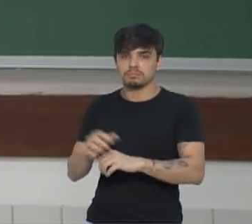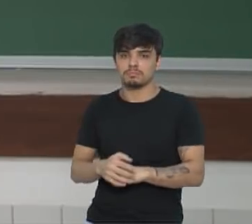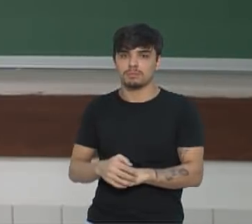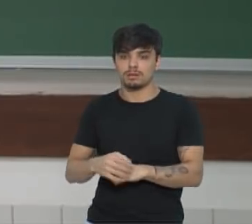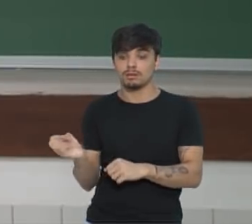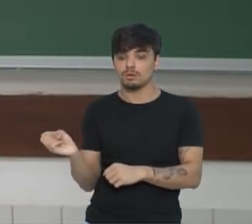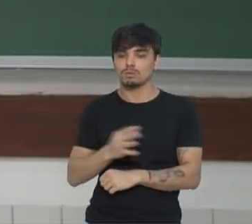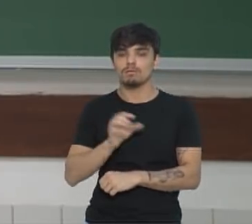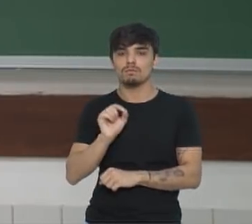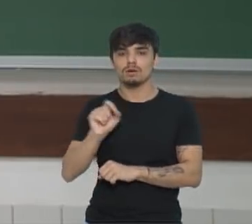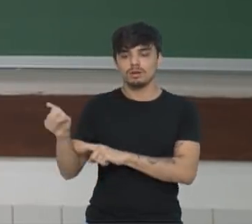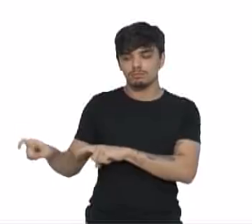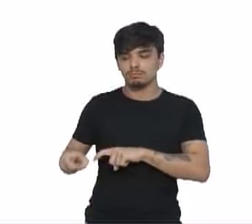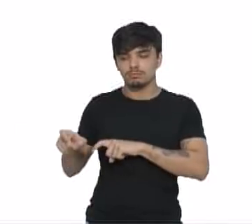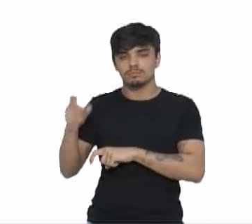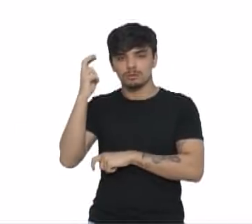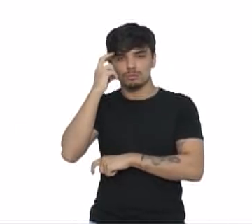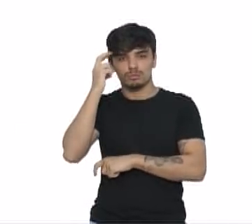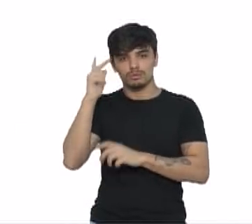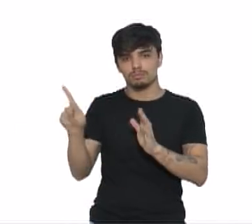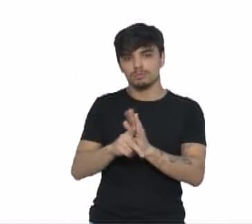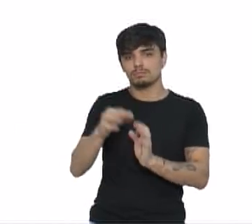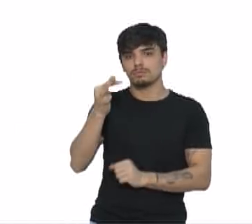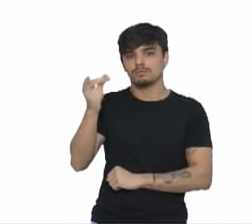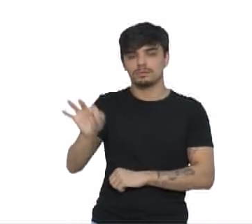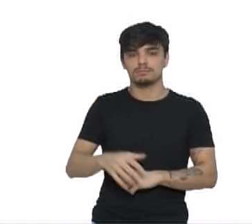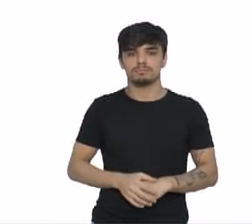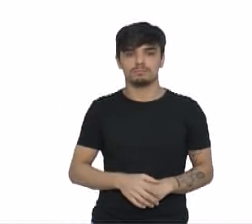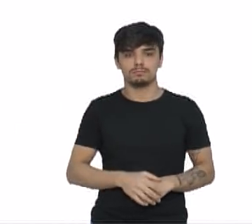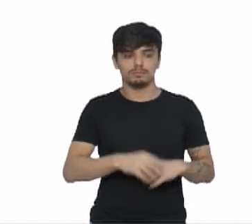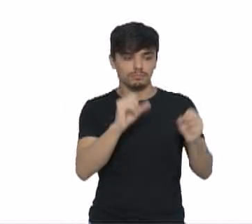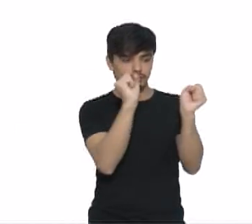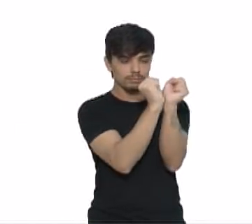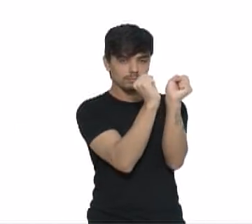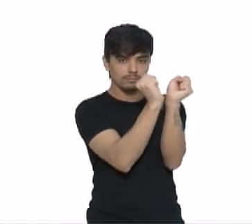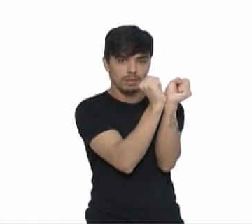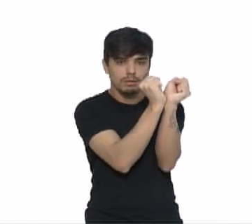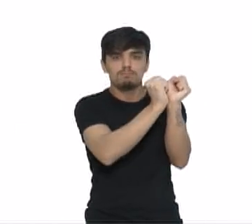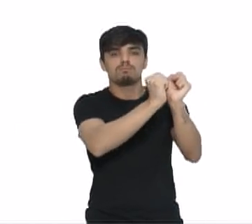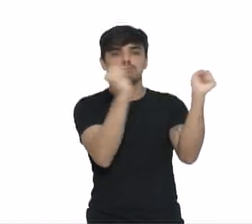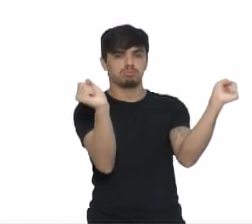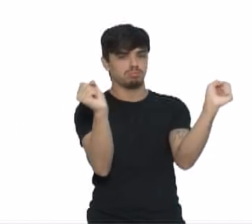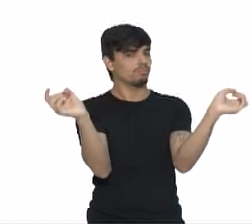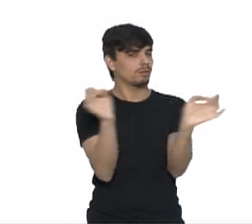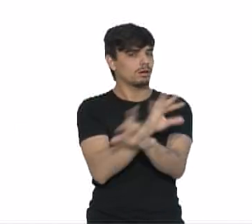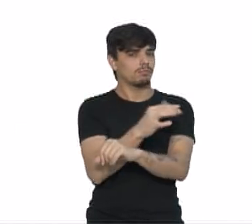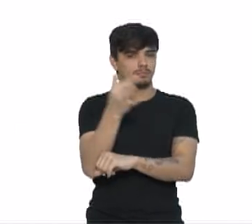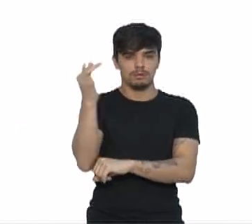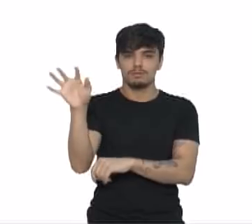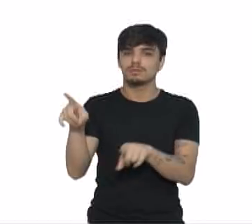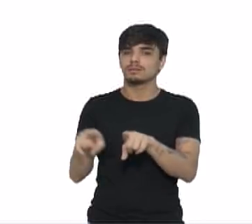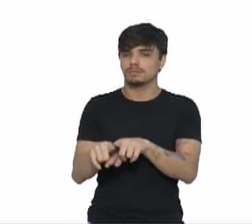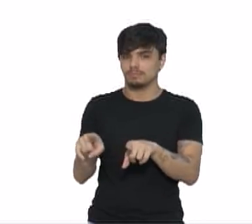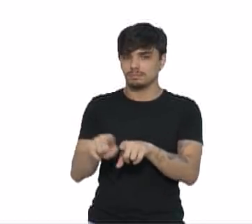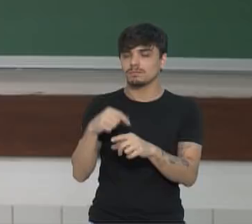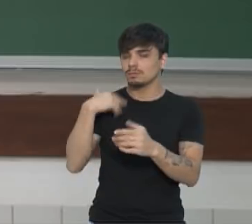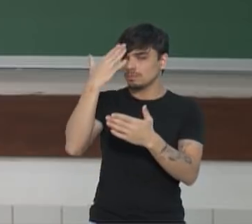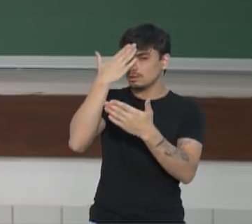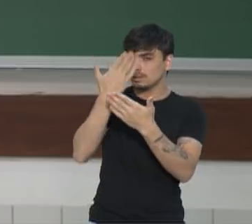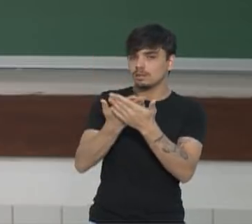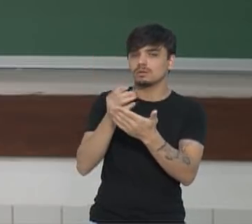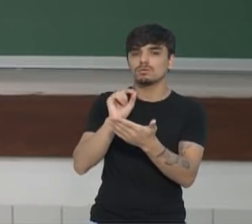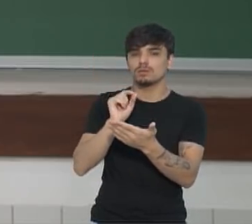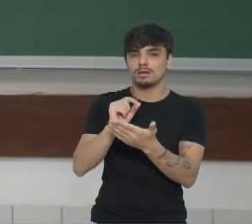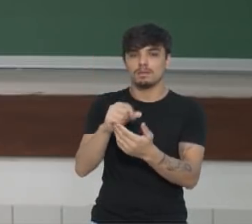França. Vão abolir a escravidão nas colônias francesas. Creio que é a primeira vez nesse curso